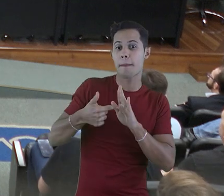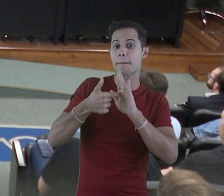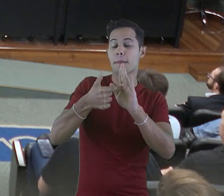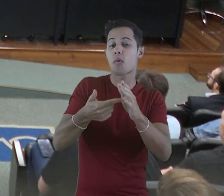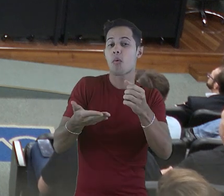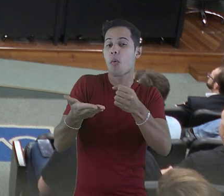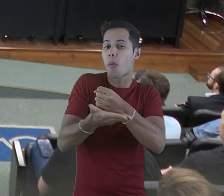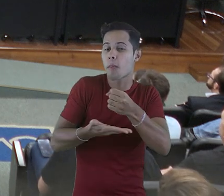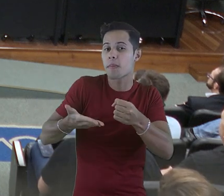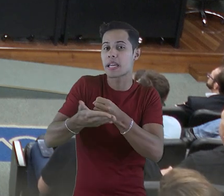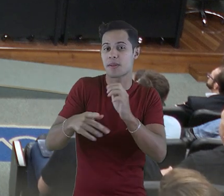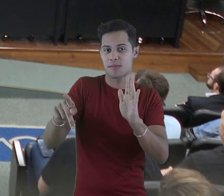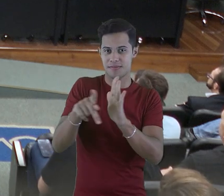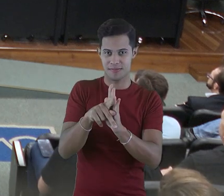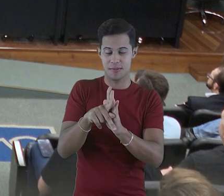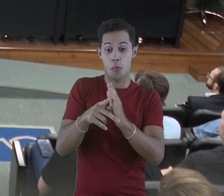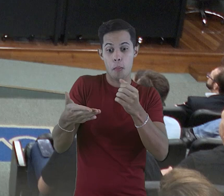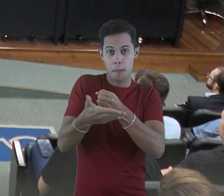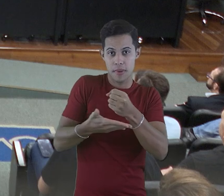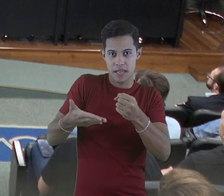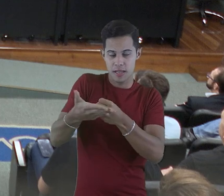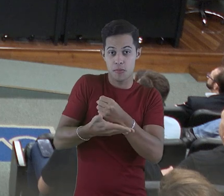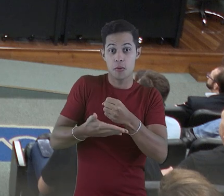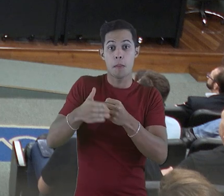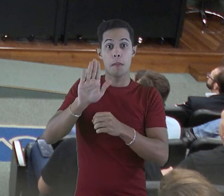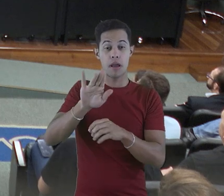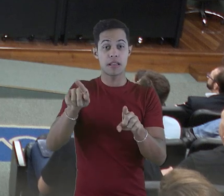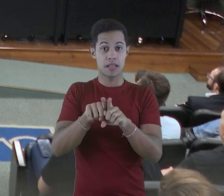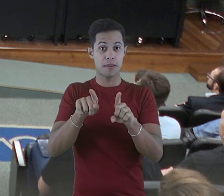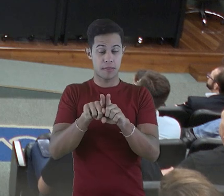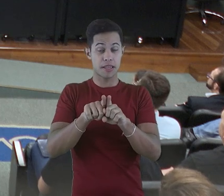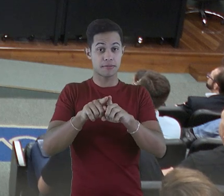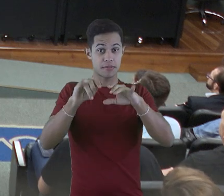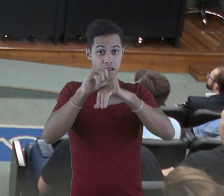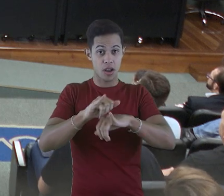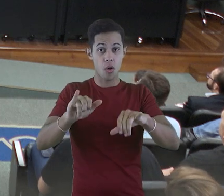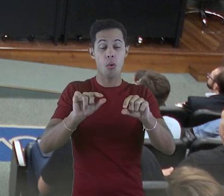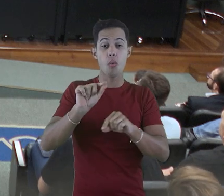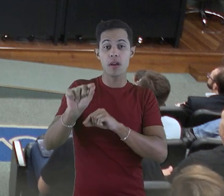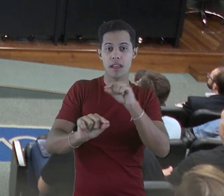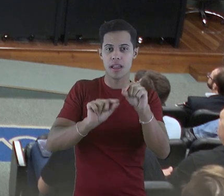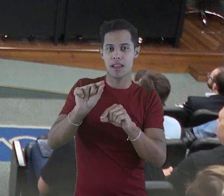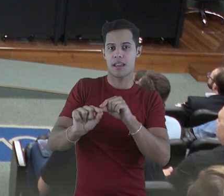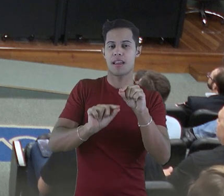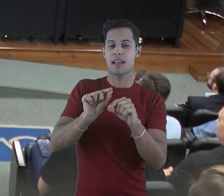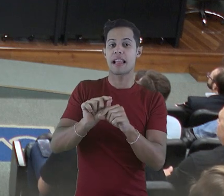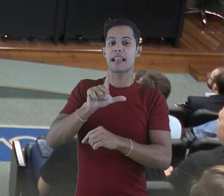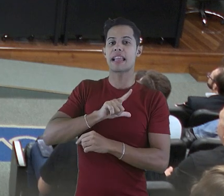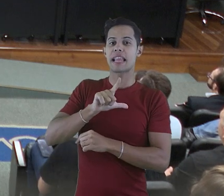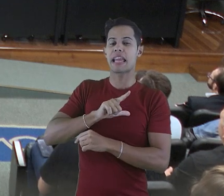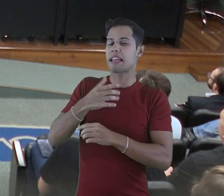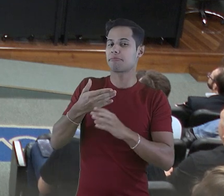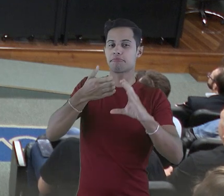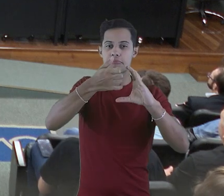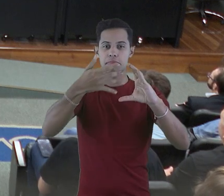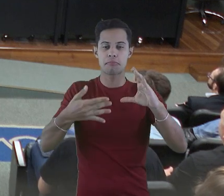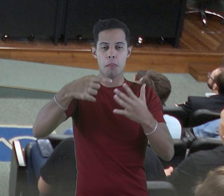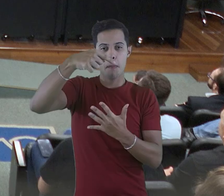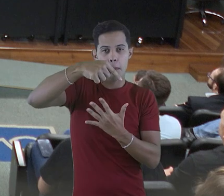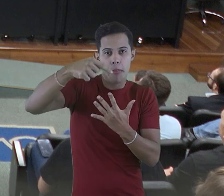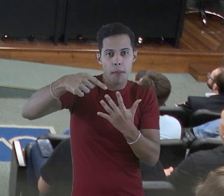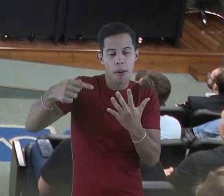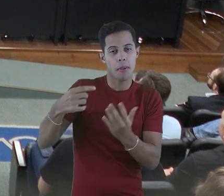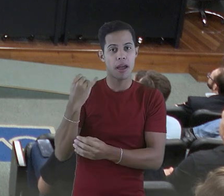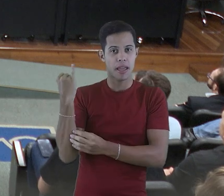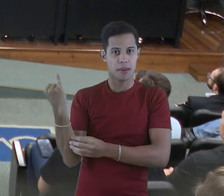todo daí diz consideradas as circunstâncias relevantes entre as